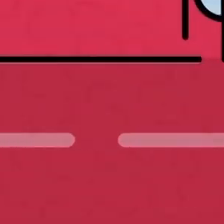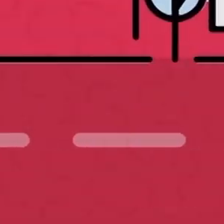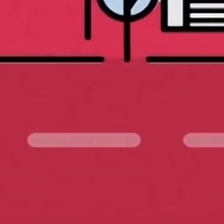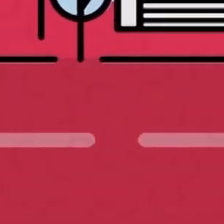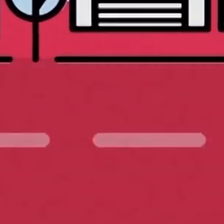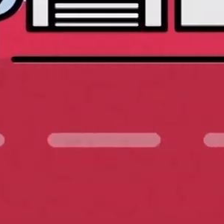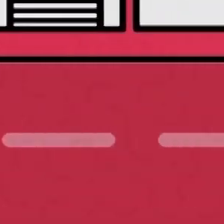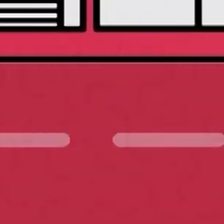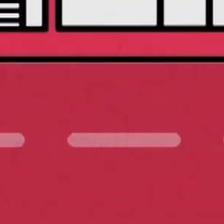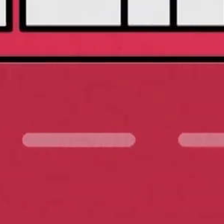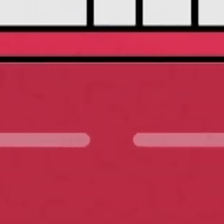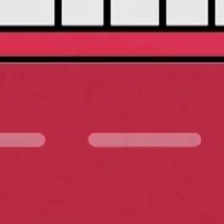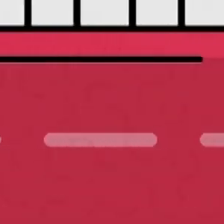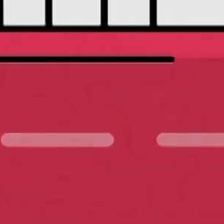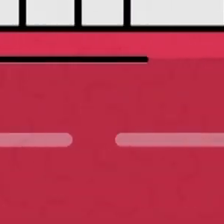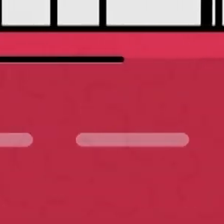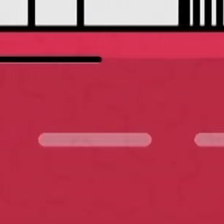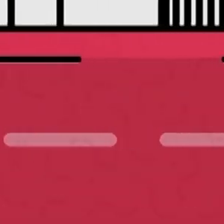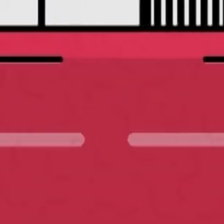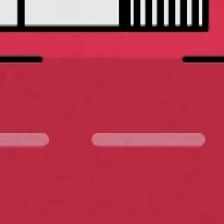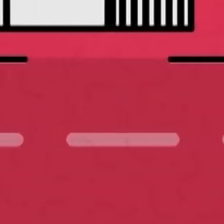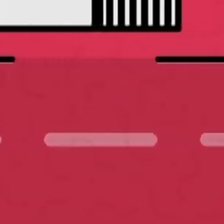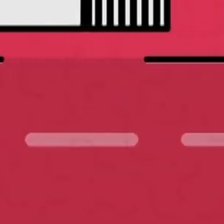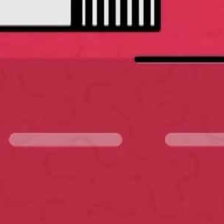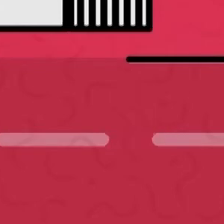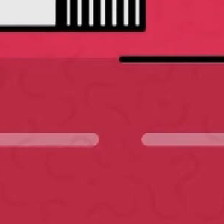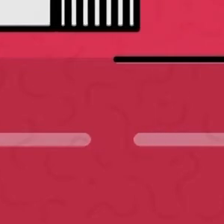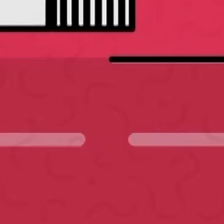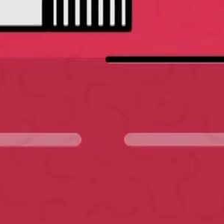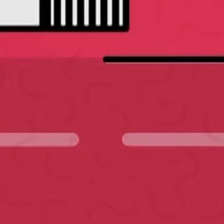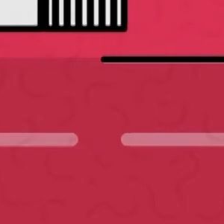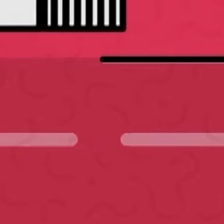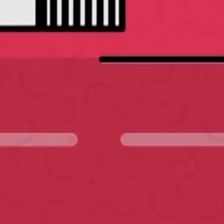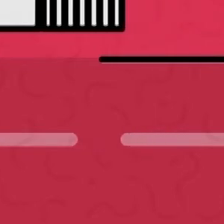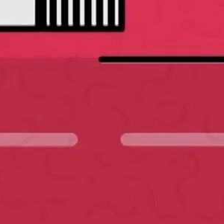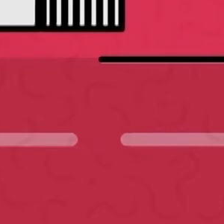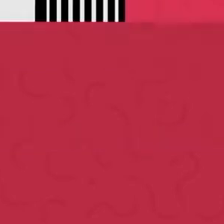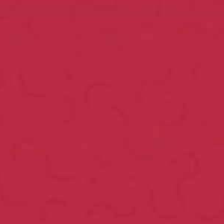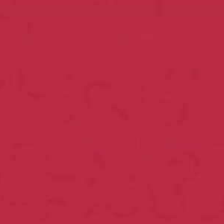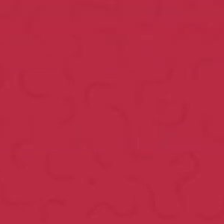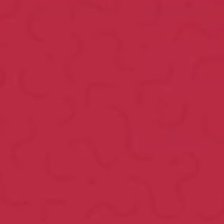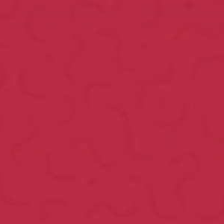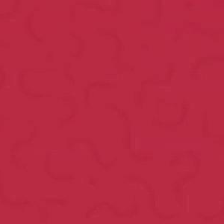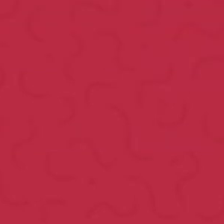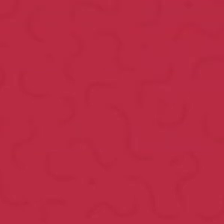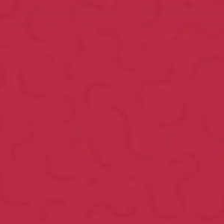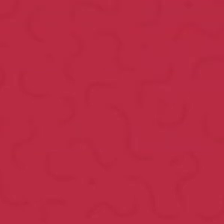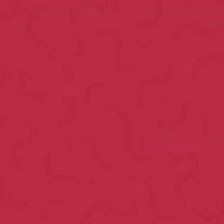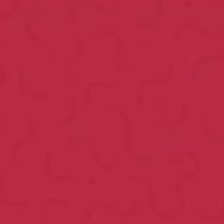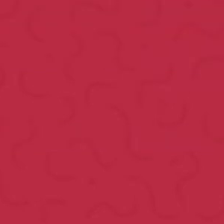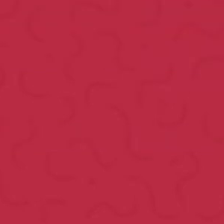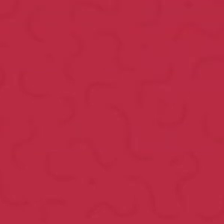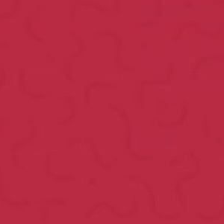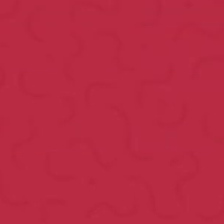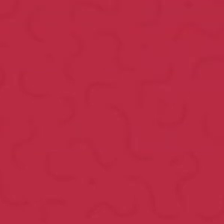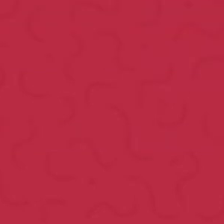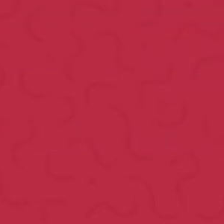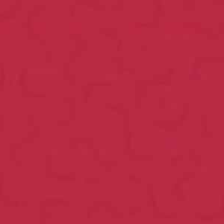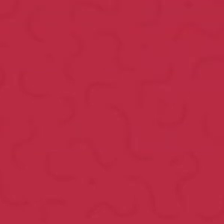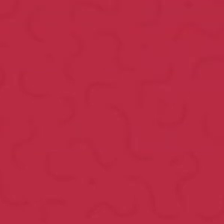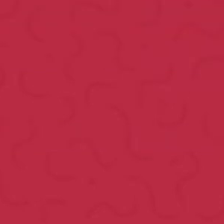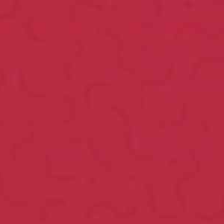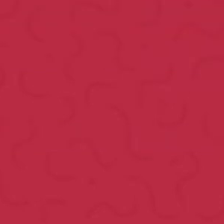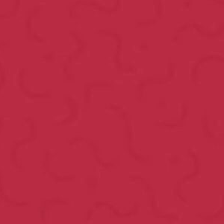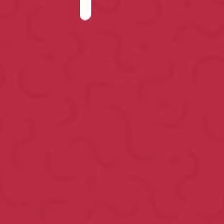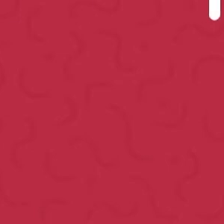mosquito podem estar na sua casa e isso é muito perigoso. Por isso é bom tomar alguns cuidados. Não deixar água